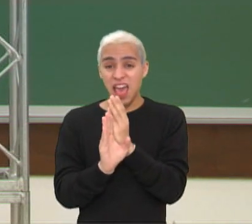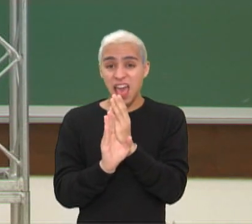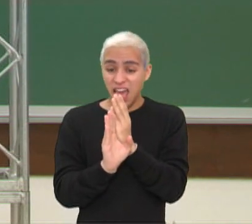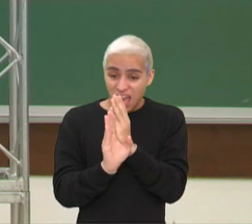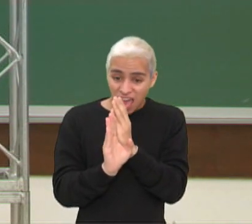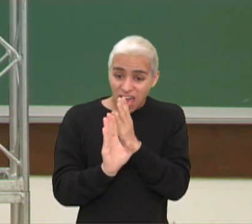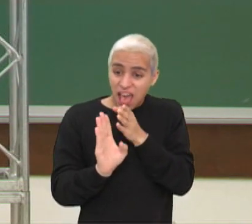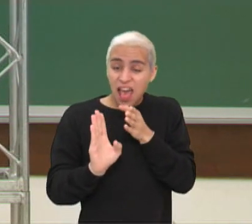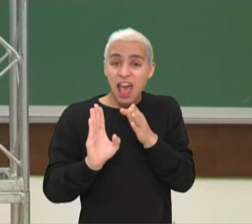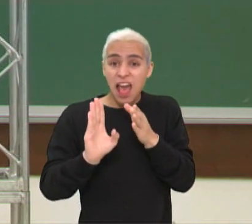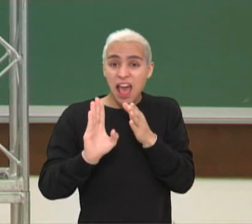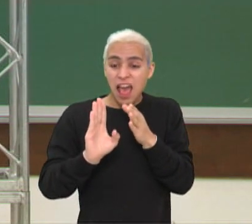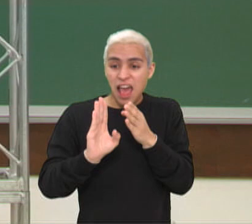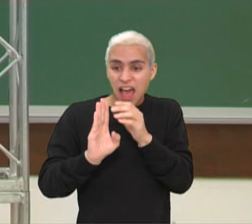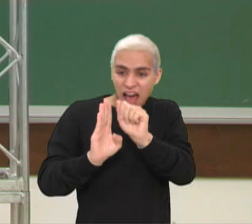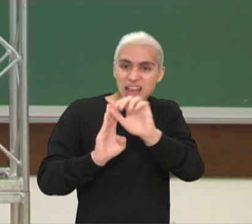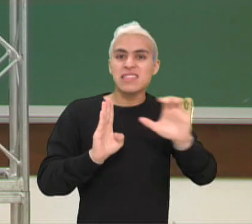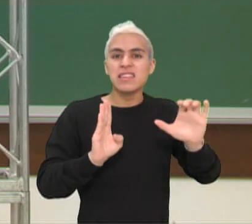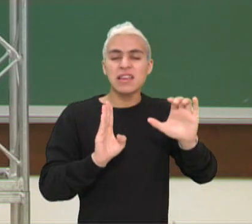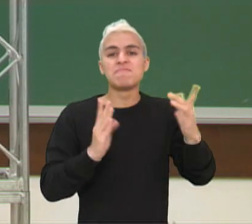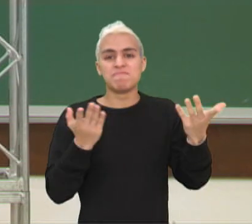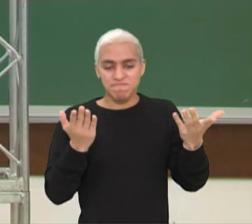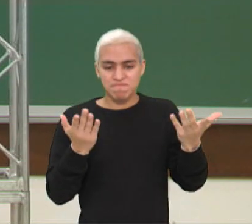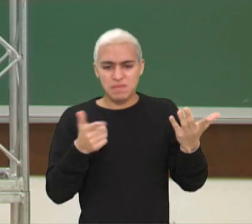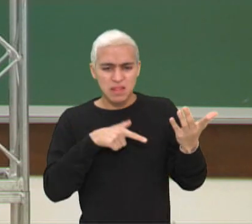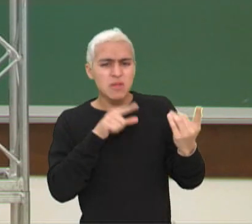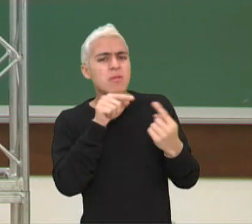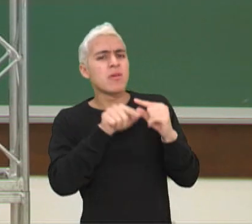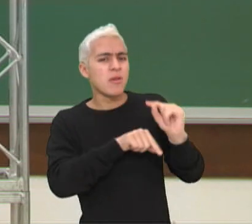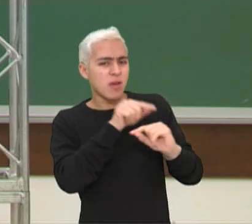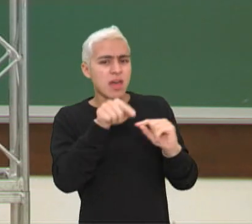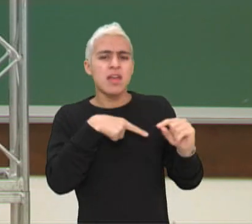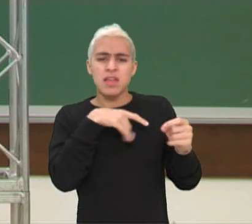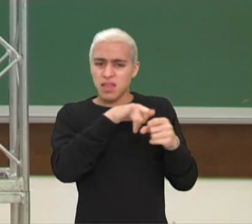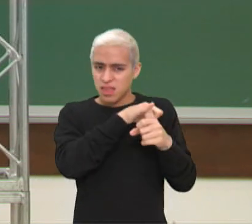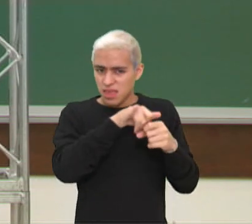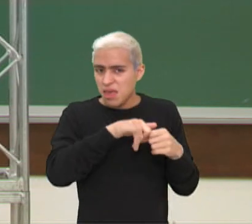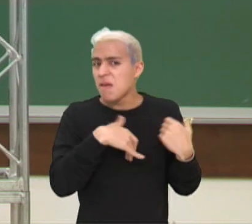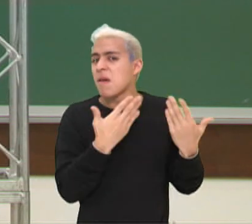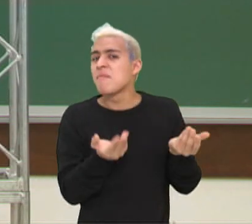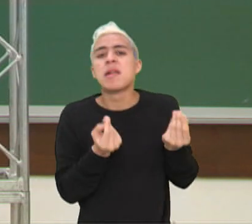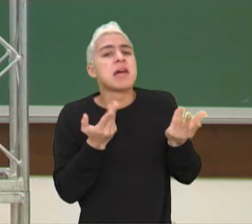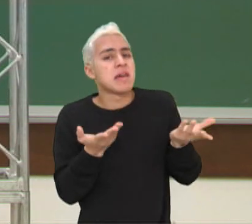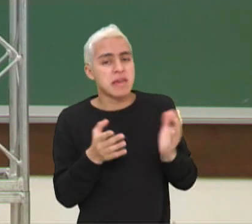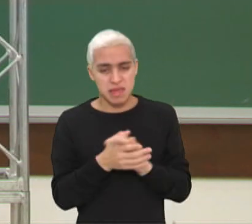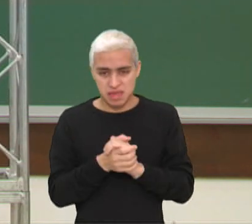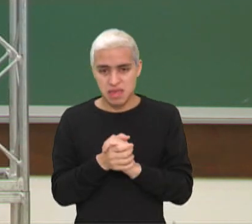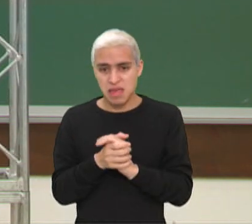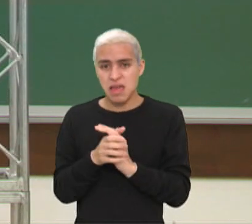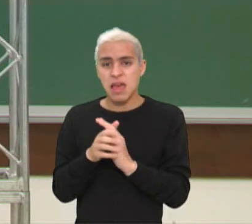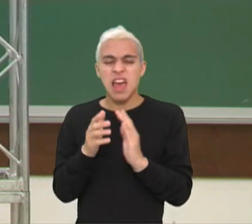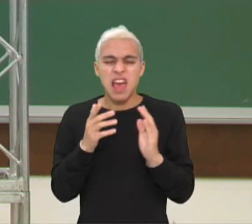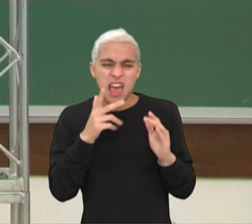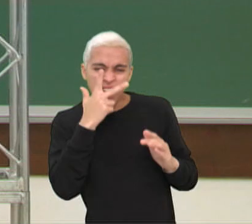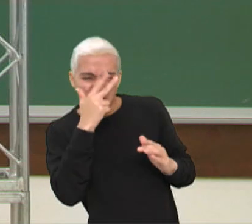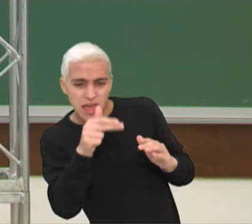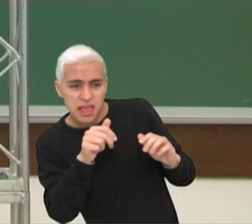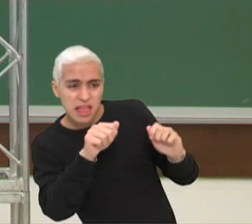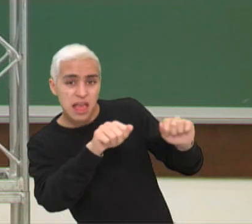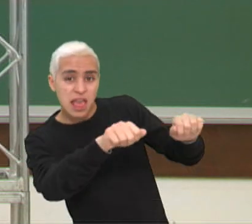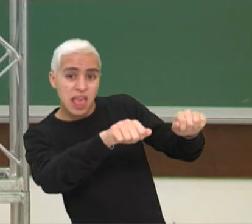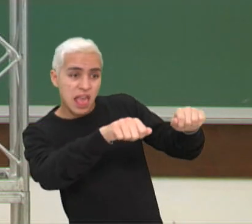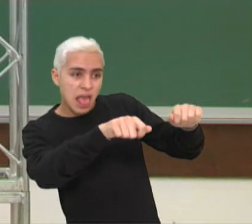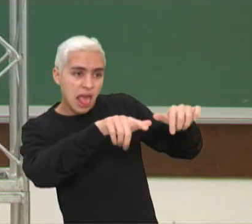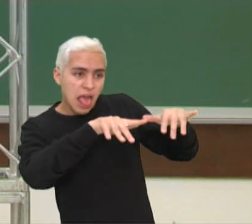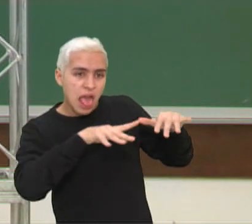ele era jogado lá nas catacumbas, então ele tinha um objetivo estratégico também. Para que essa estratégia, né? Para um exército, para uma guerra, para invadir